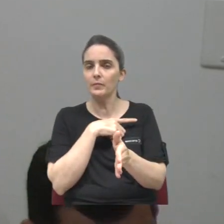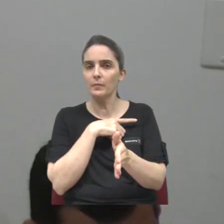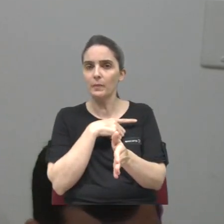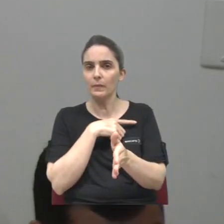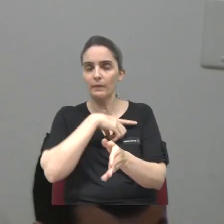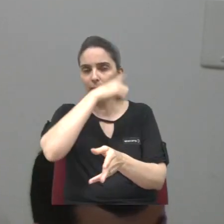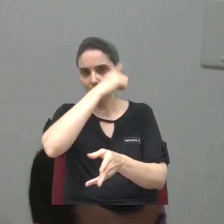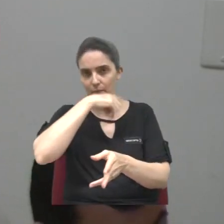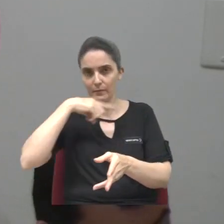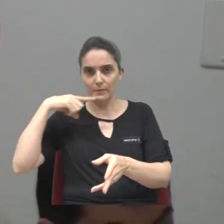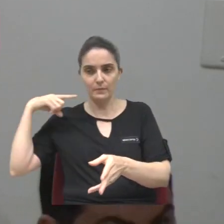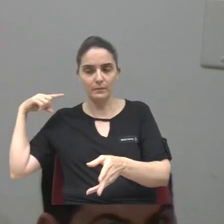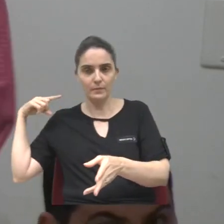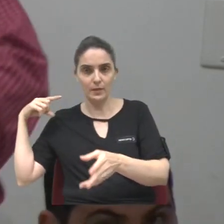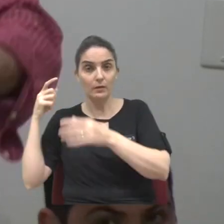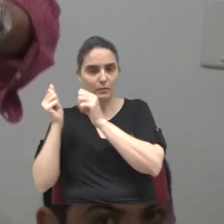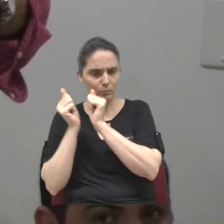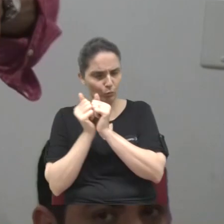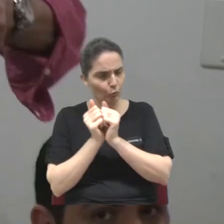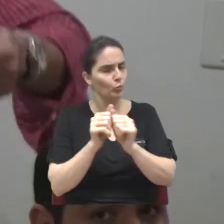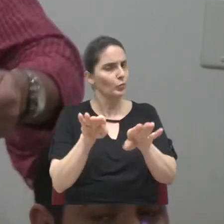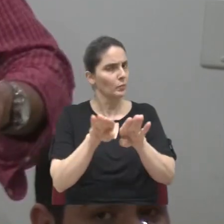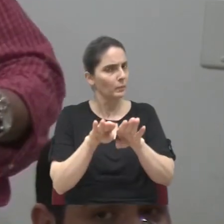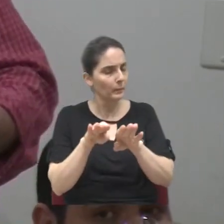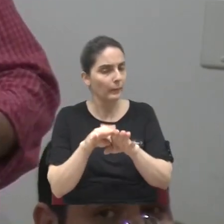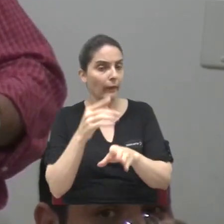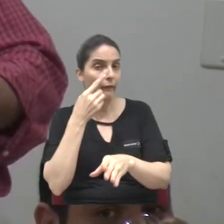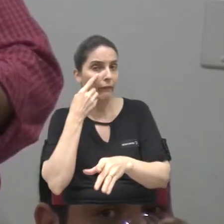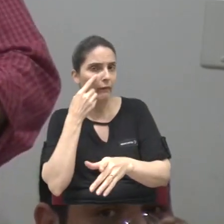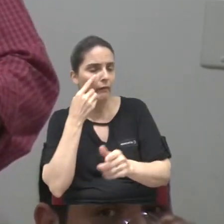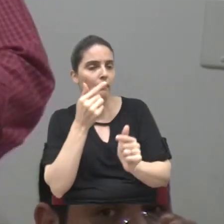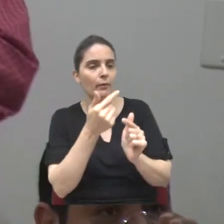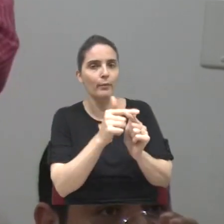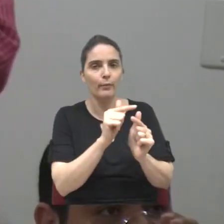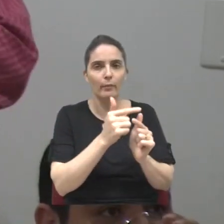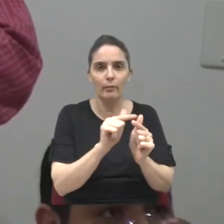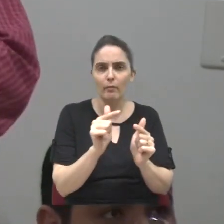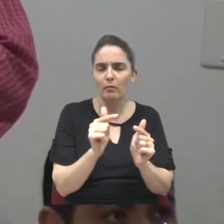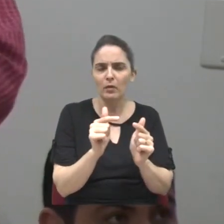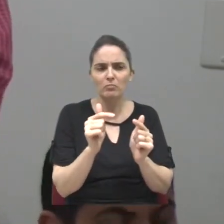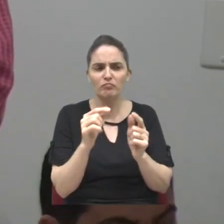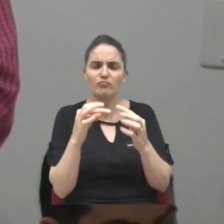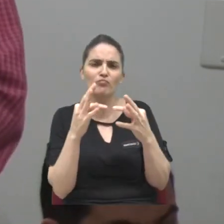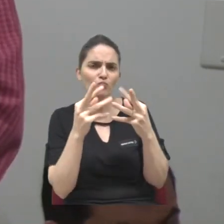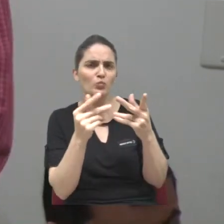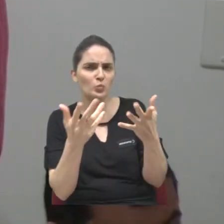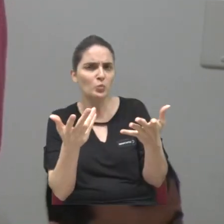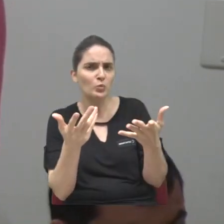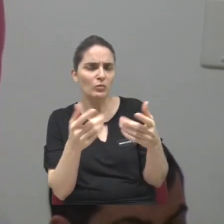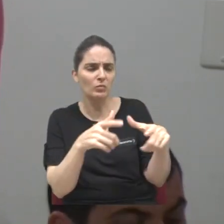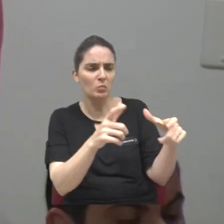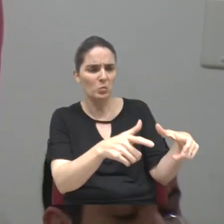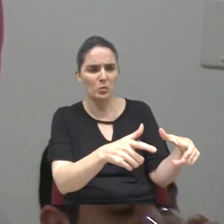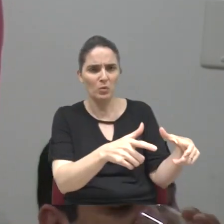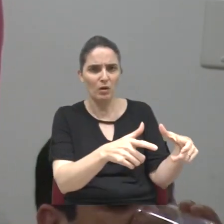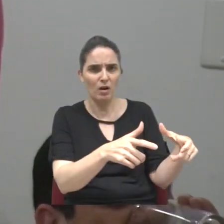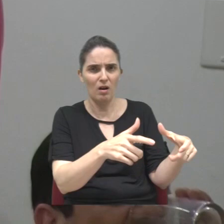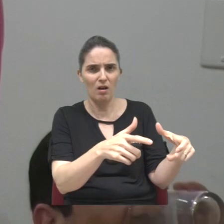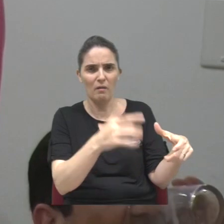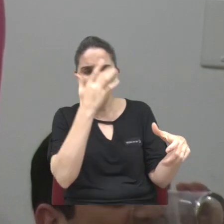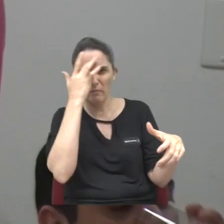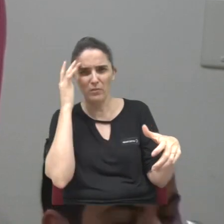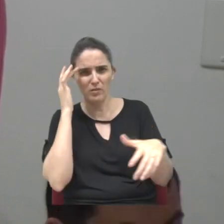junto também, vendo o problema na hora de tirar, a situação que estava mesmo, onde levava o paciente,